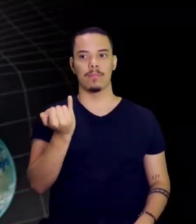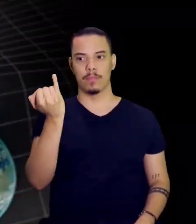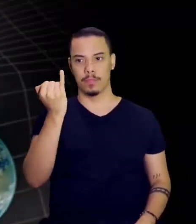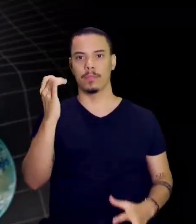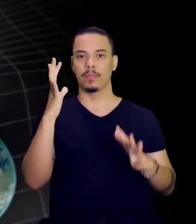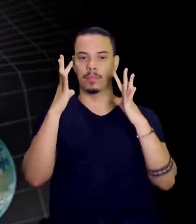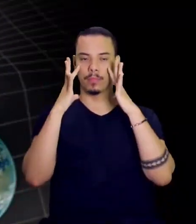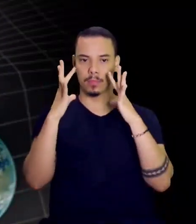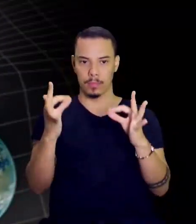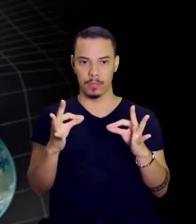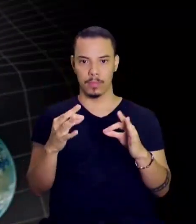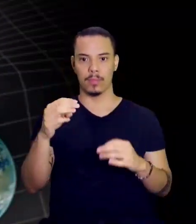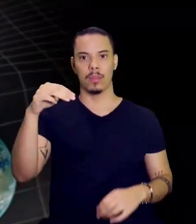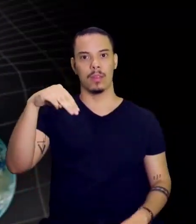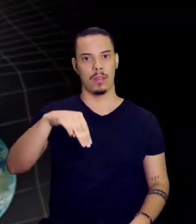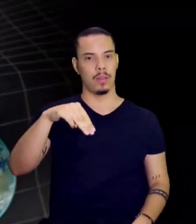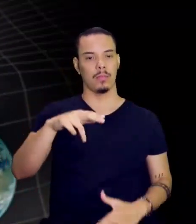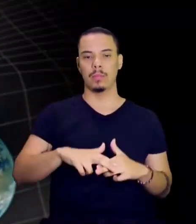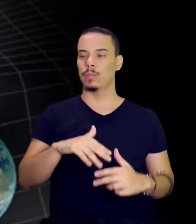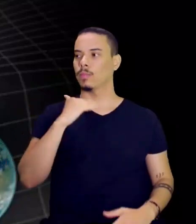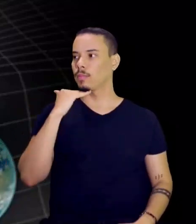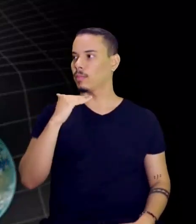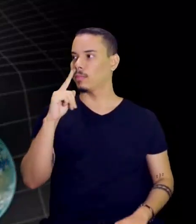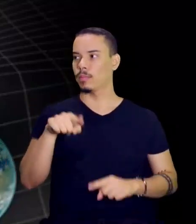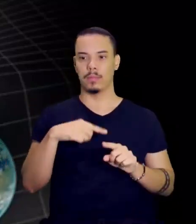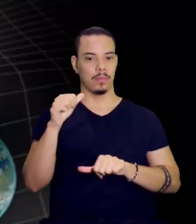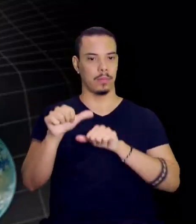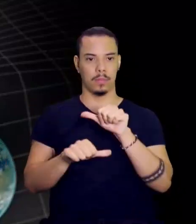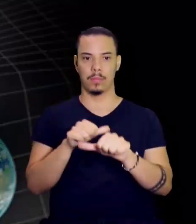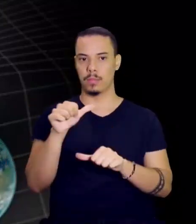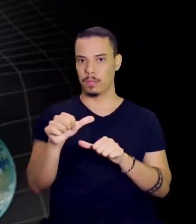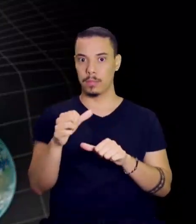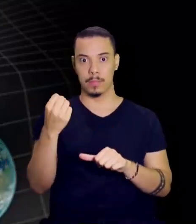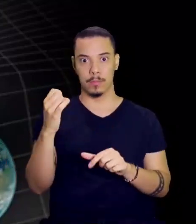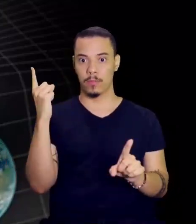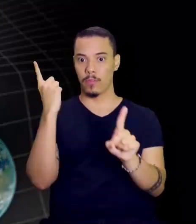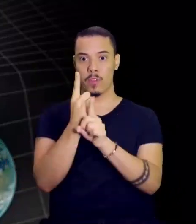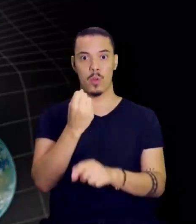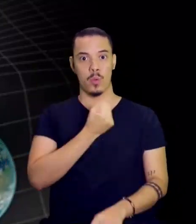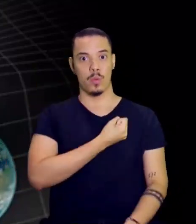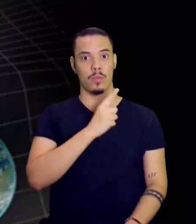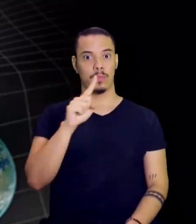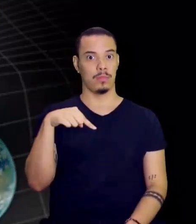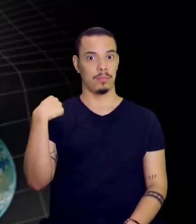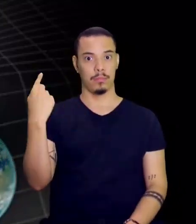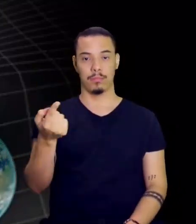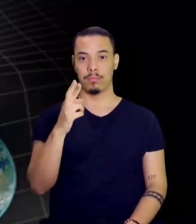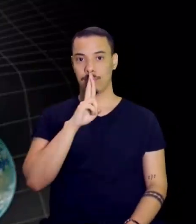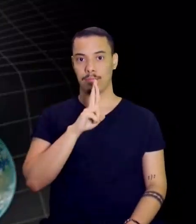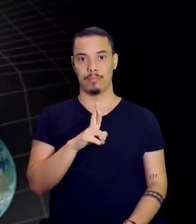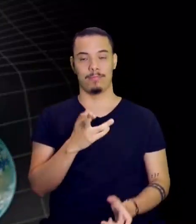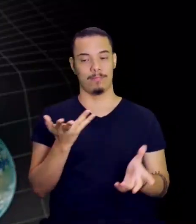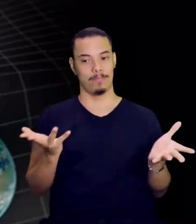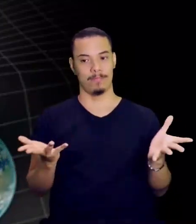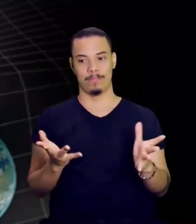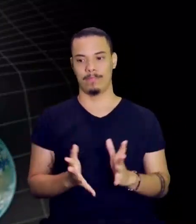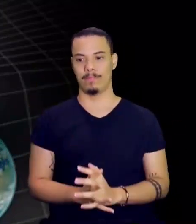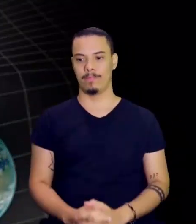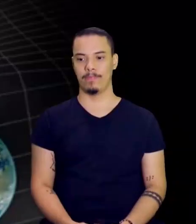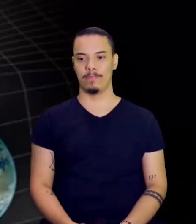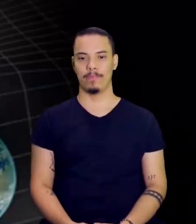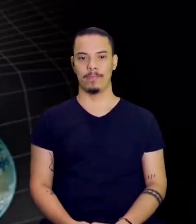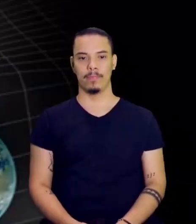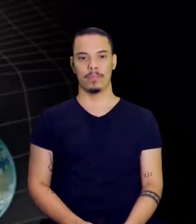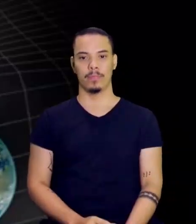Presta atenção que quer em metro. Então, não adianta você transformar em decâmetro, você não vai achar o número lá na resposta para marcar. Vamos continuar,